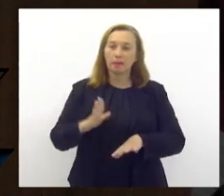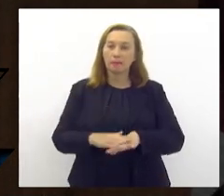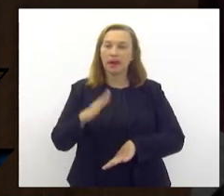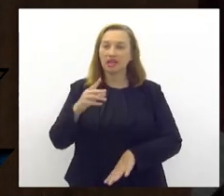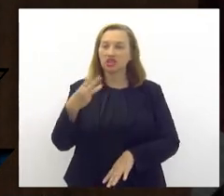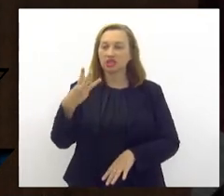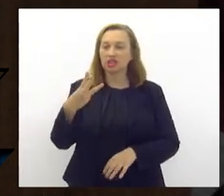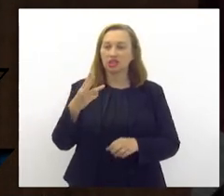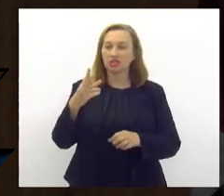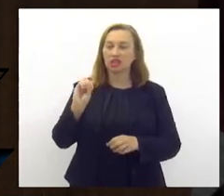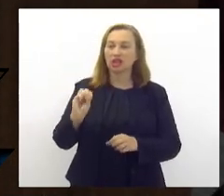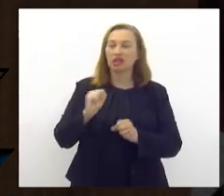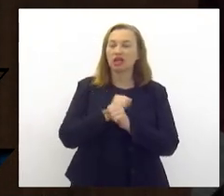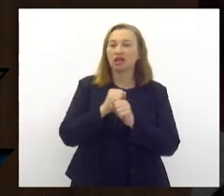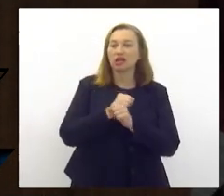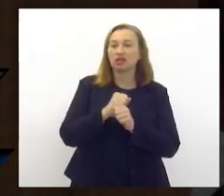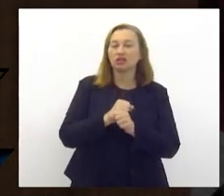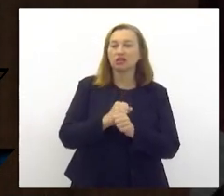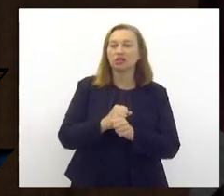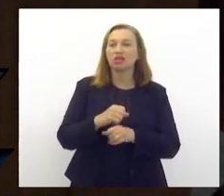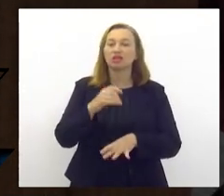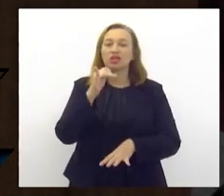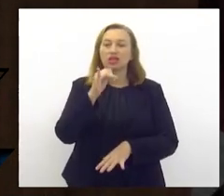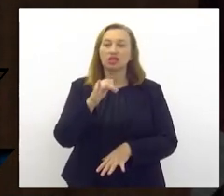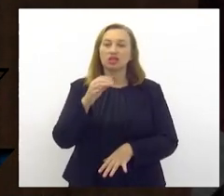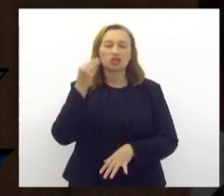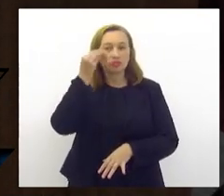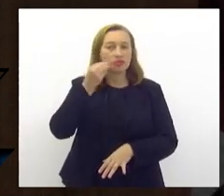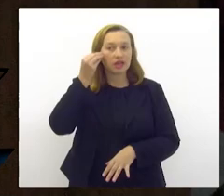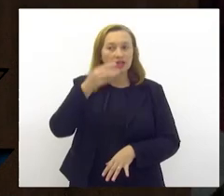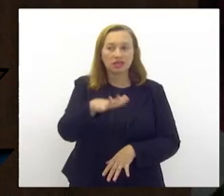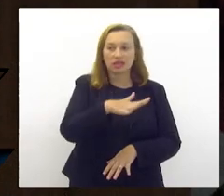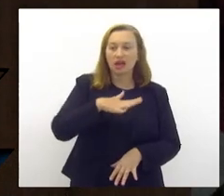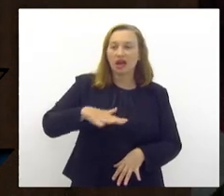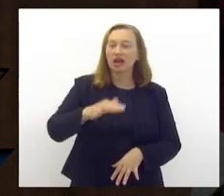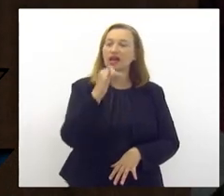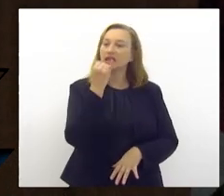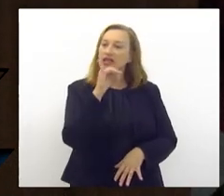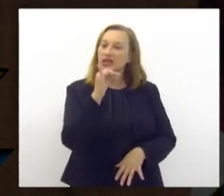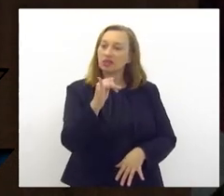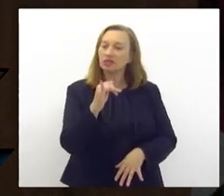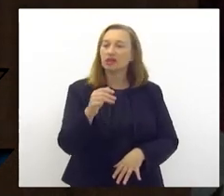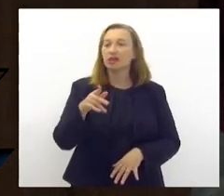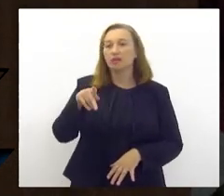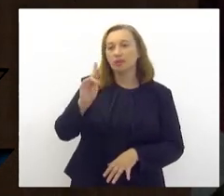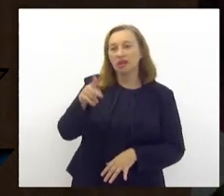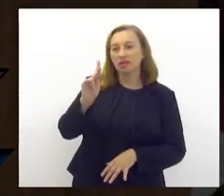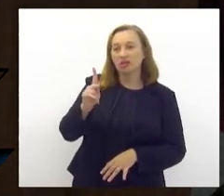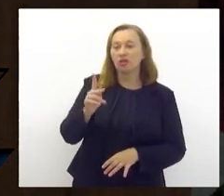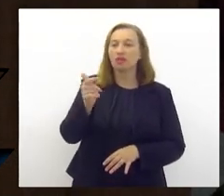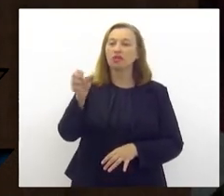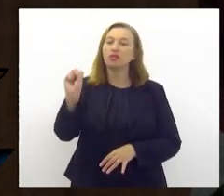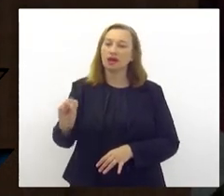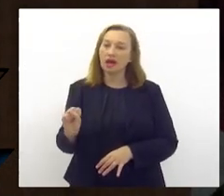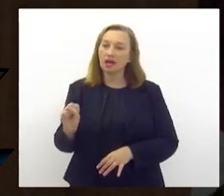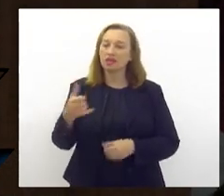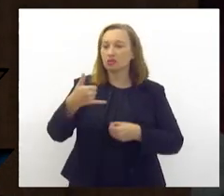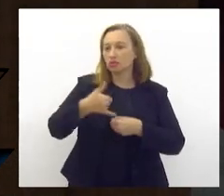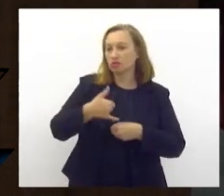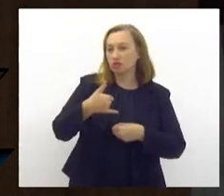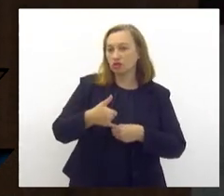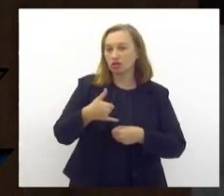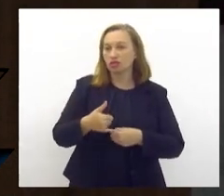de experiência, não é, no setor de energia, com destaque para o petróleo, gás, combustíveis